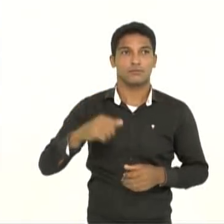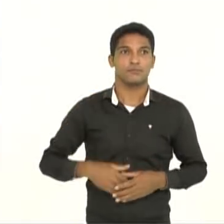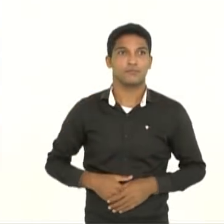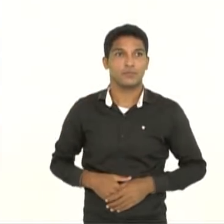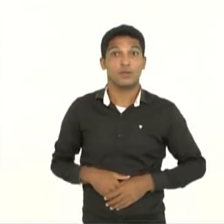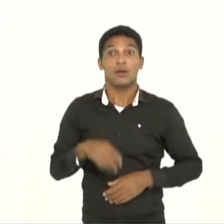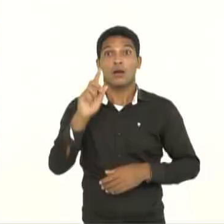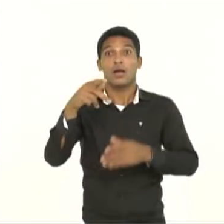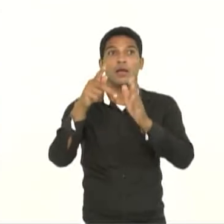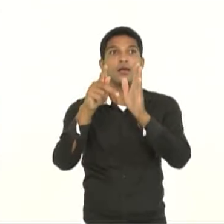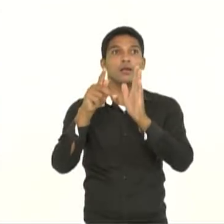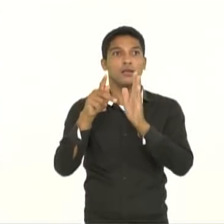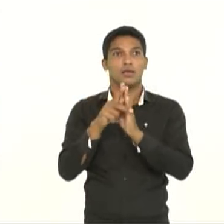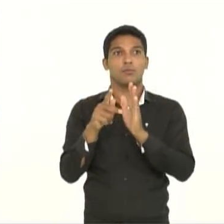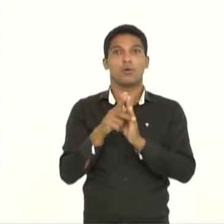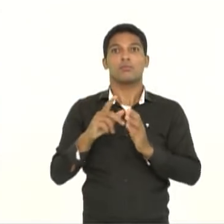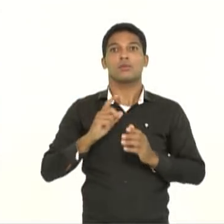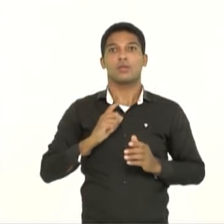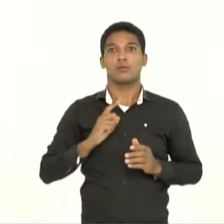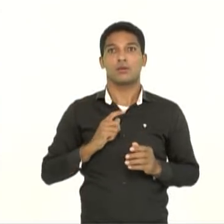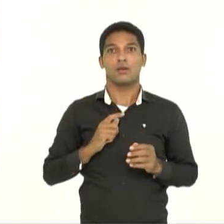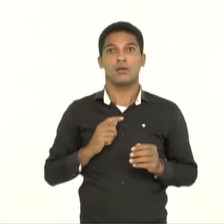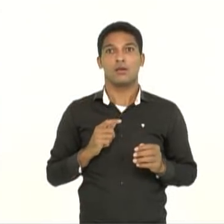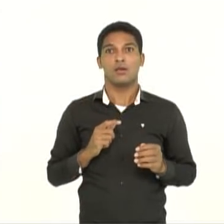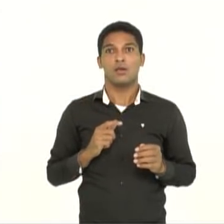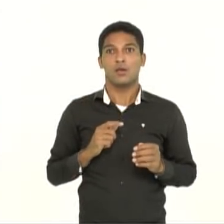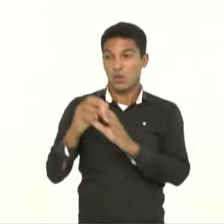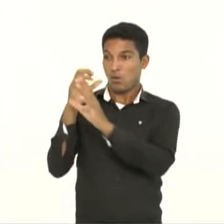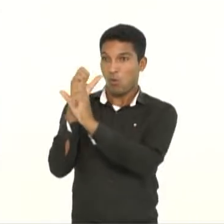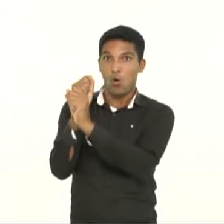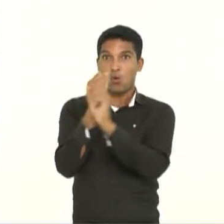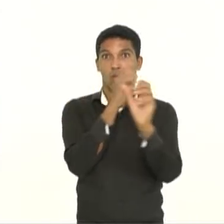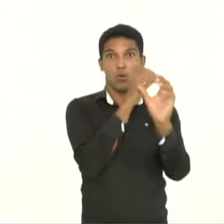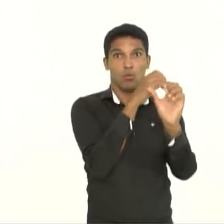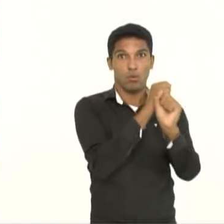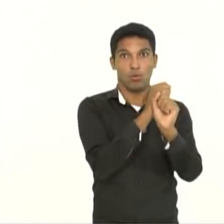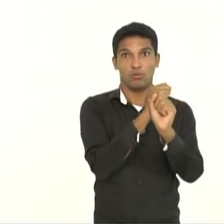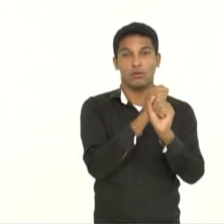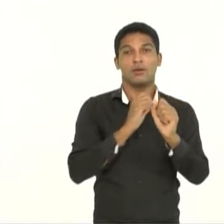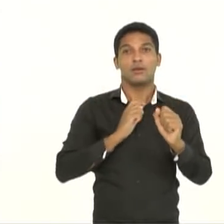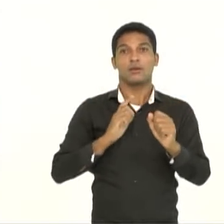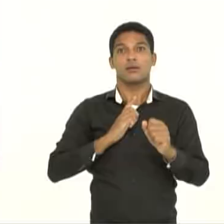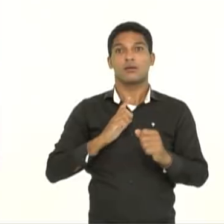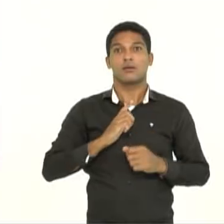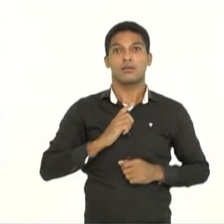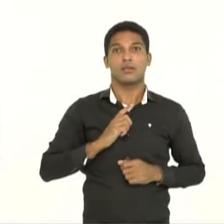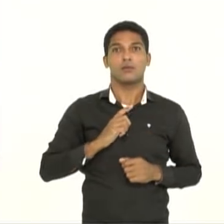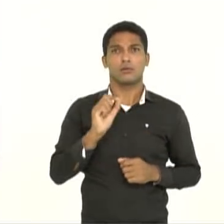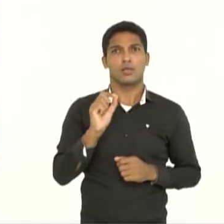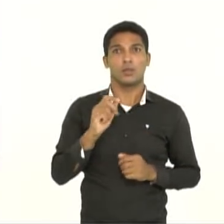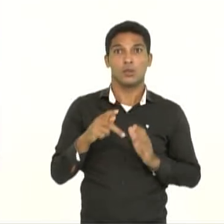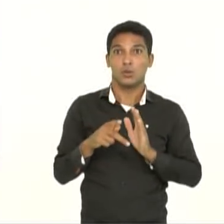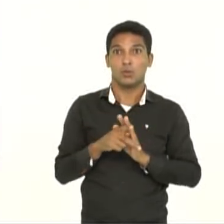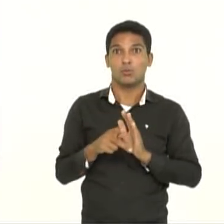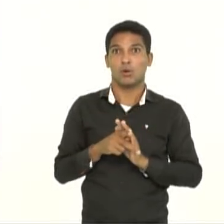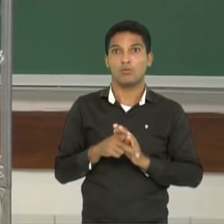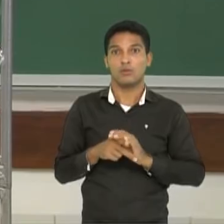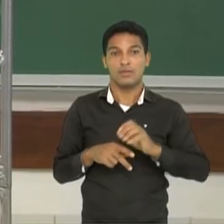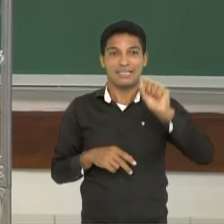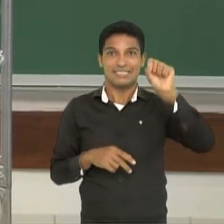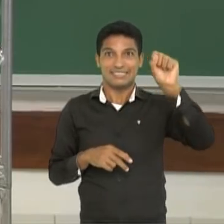são aqueles que comparam resultados registrados em segundos, metros ou quilos.